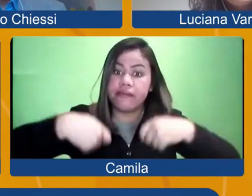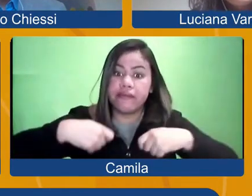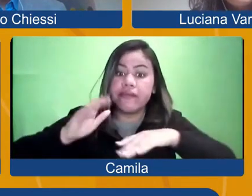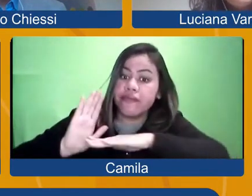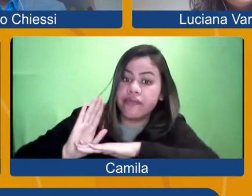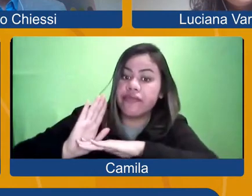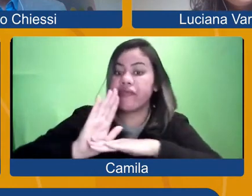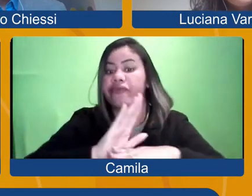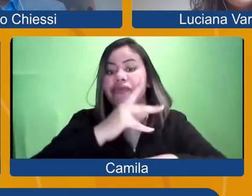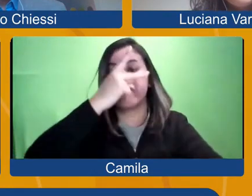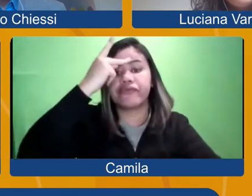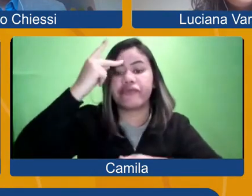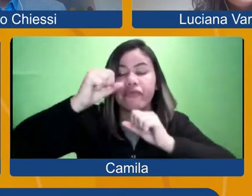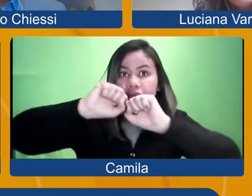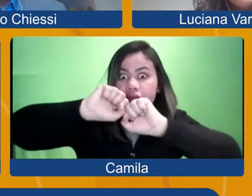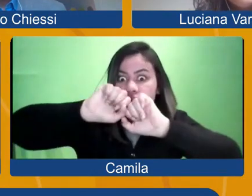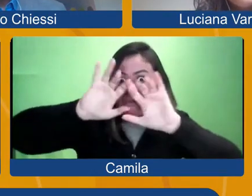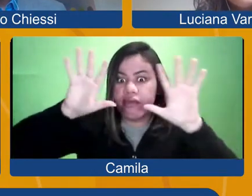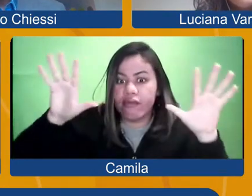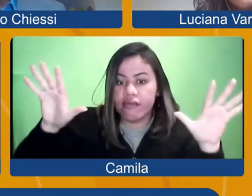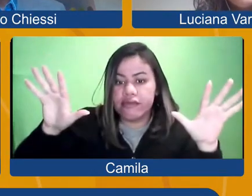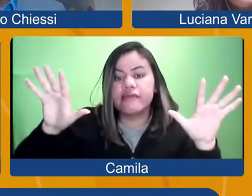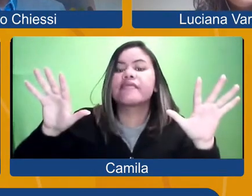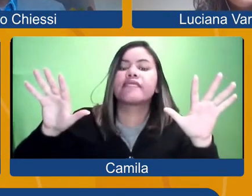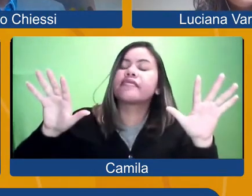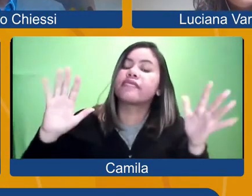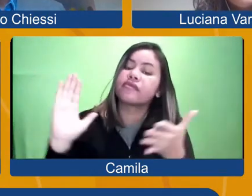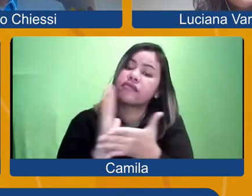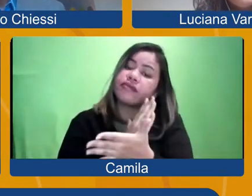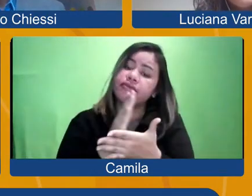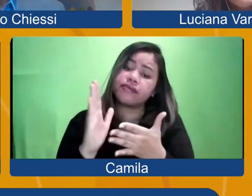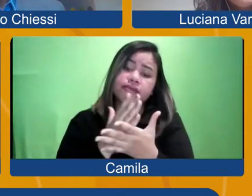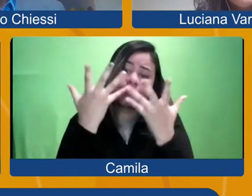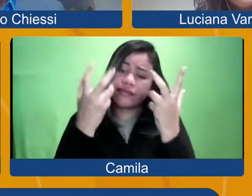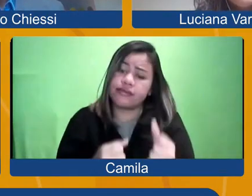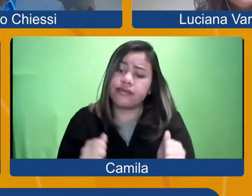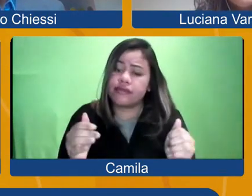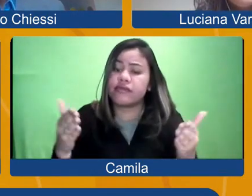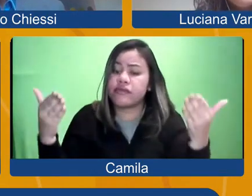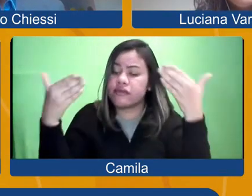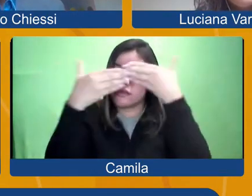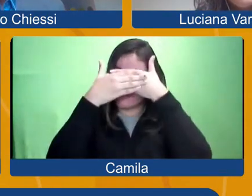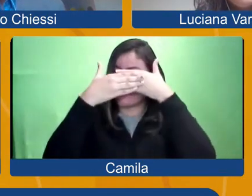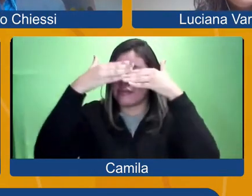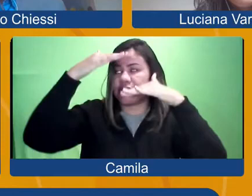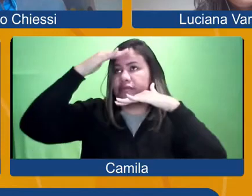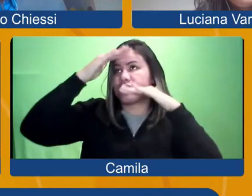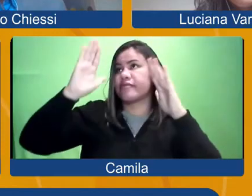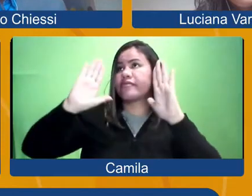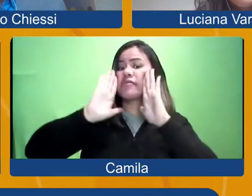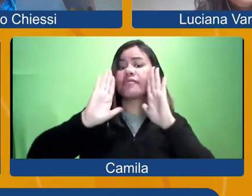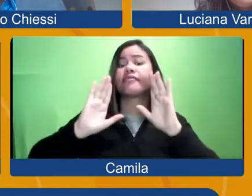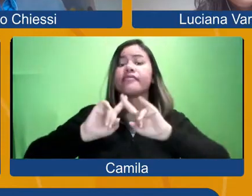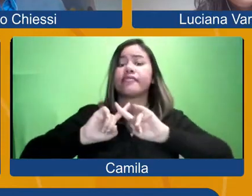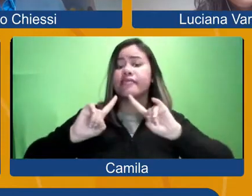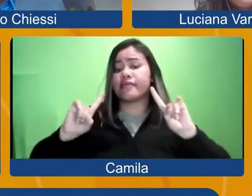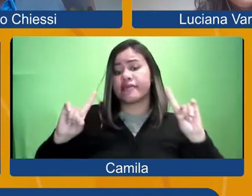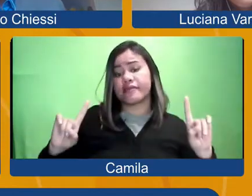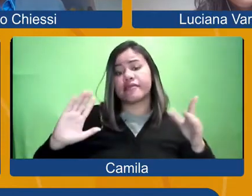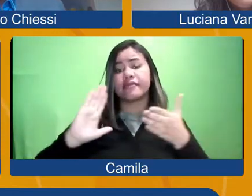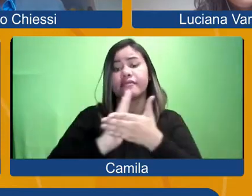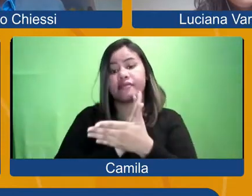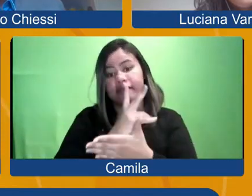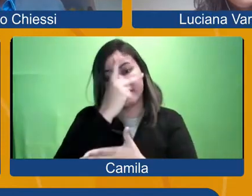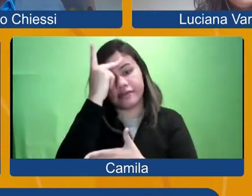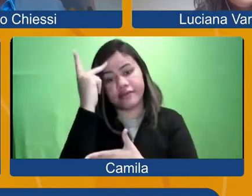pessoas. Algumas vão ser muito refratárias a isso, a gente sabe, mas tem ainda algumas que são capazes, né,